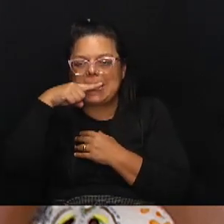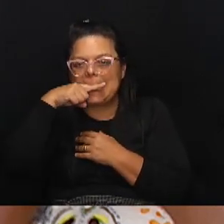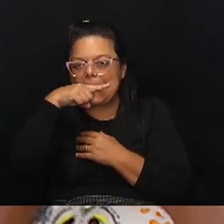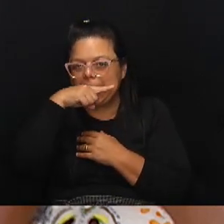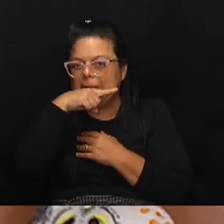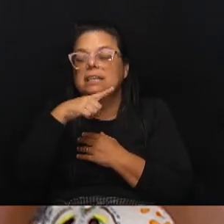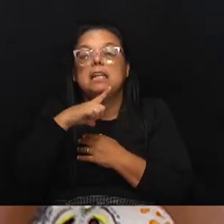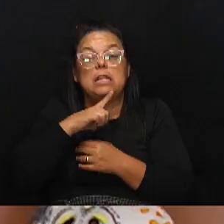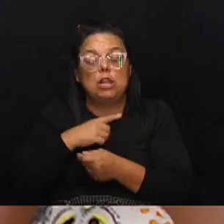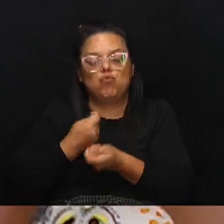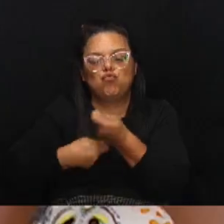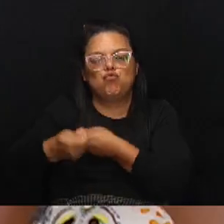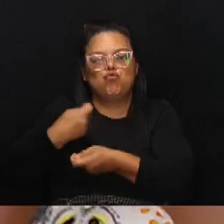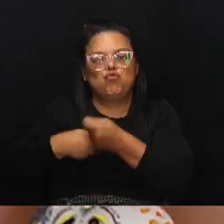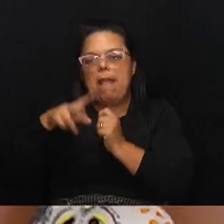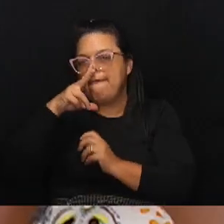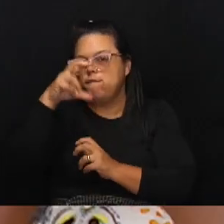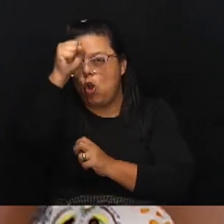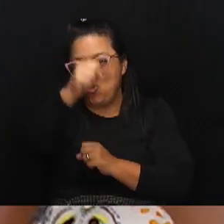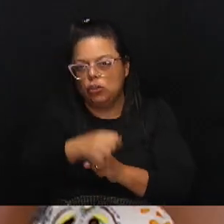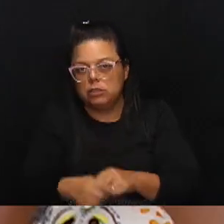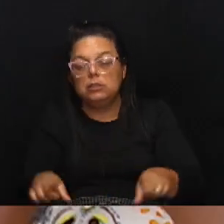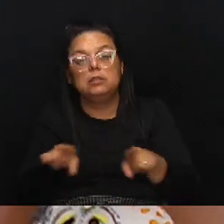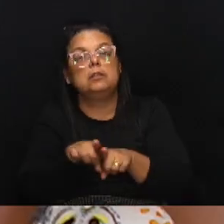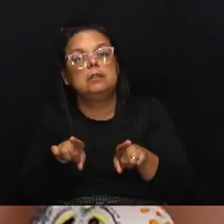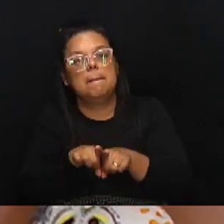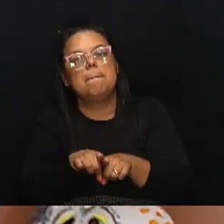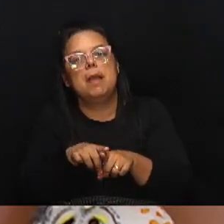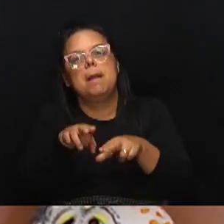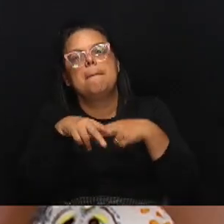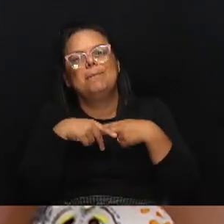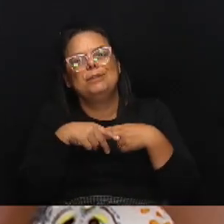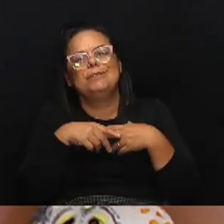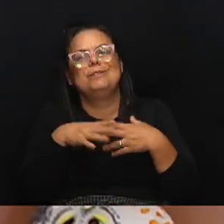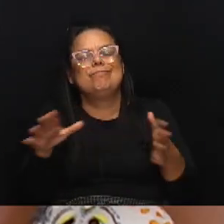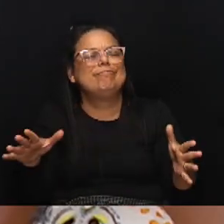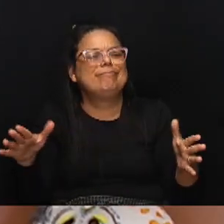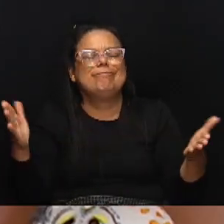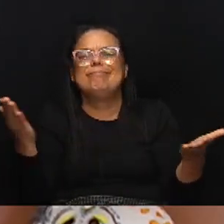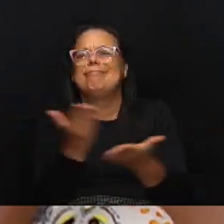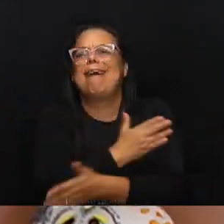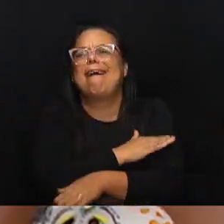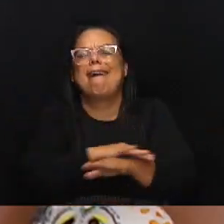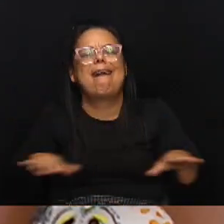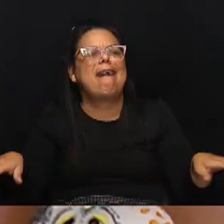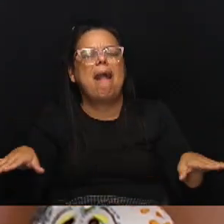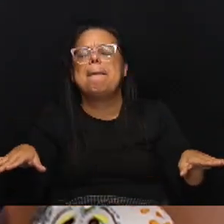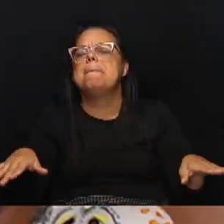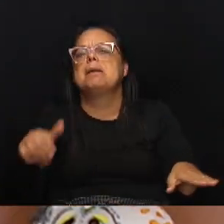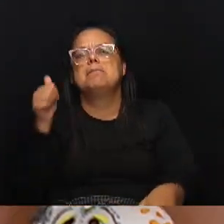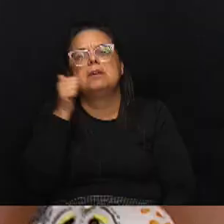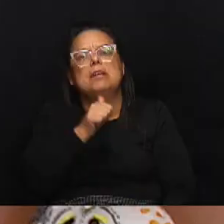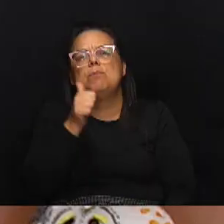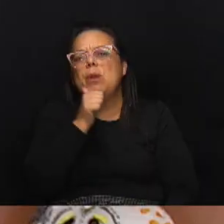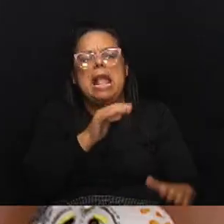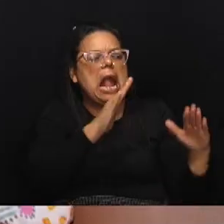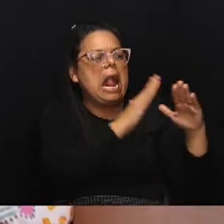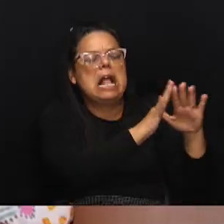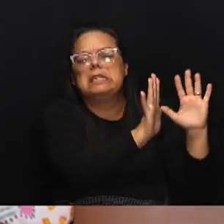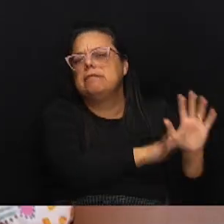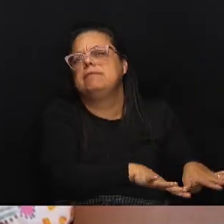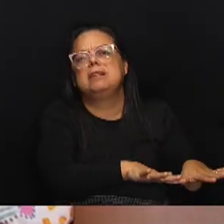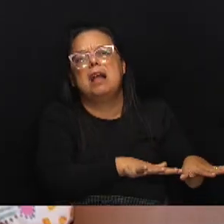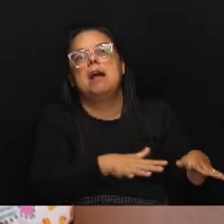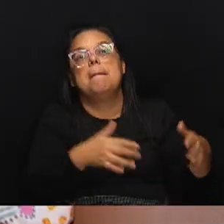muita economia. Então, é por isso que a Câmara fala assim, chega de mulheres embuçadas, queremos que elas se mostrem.